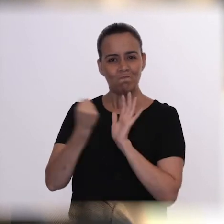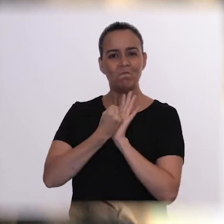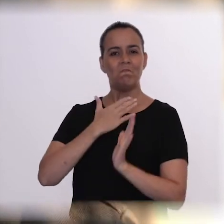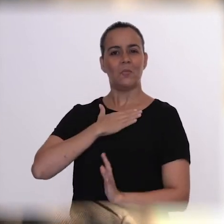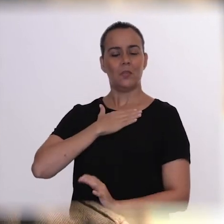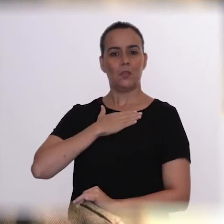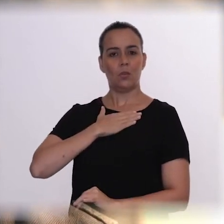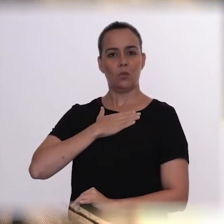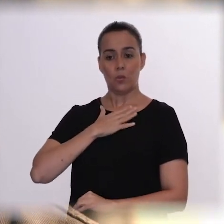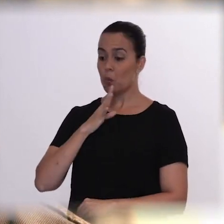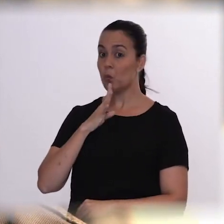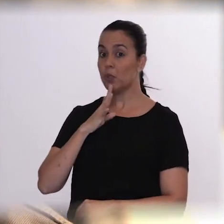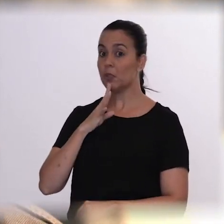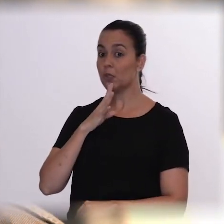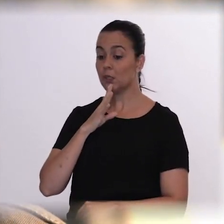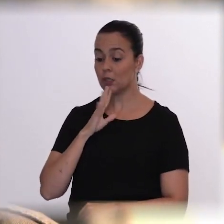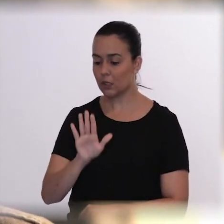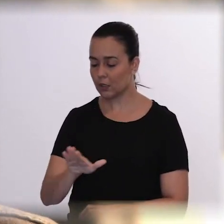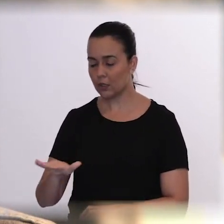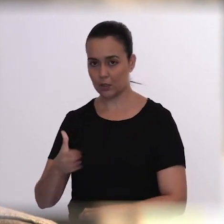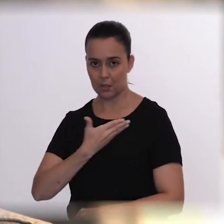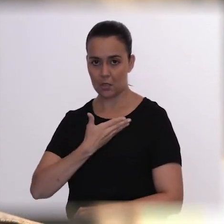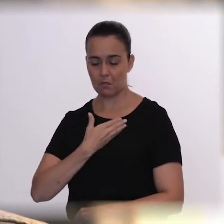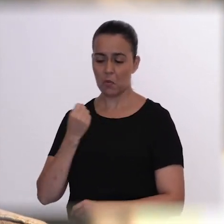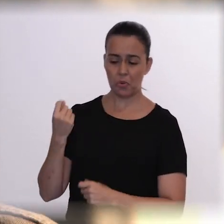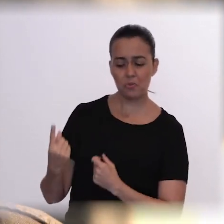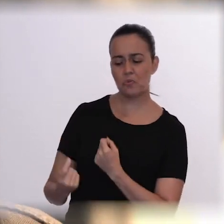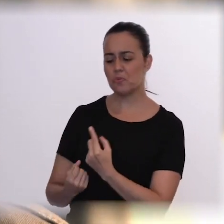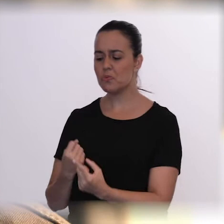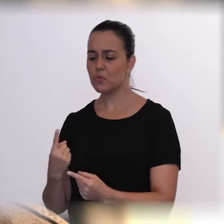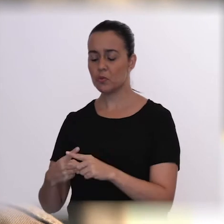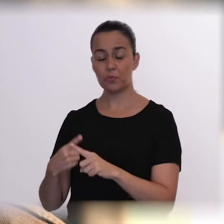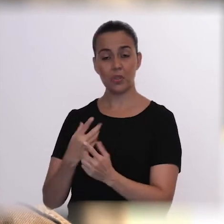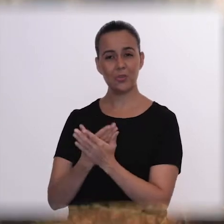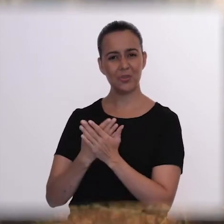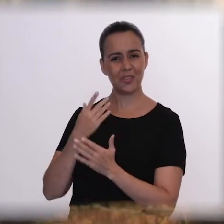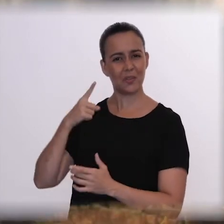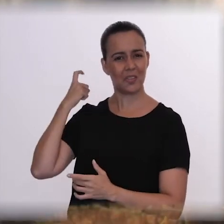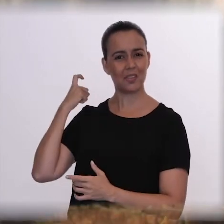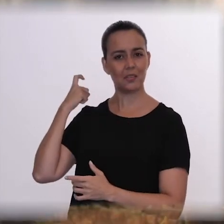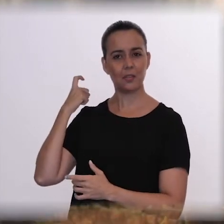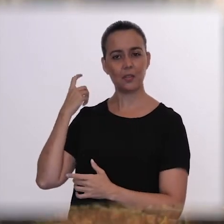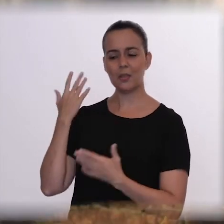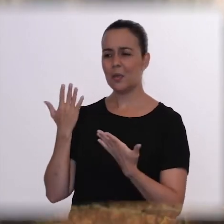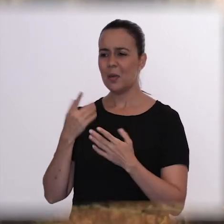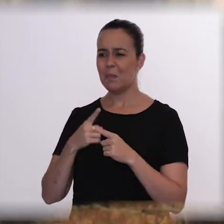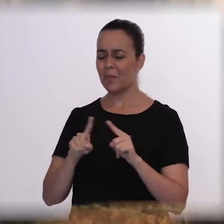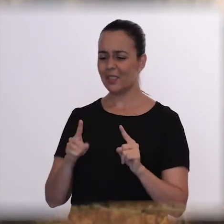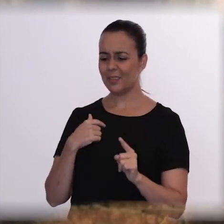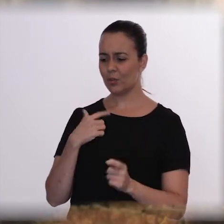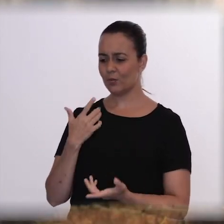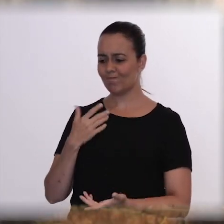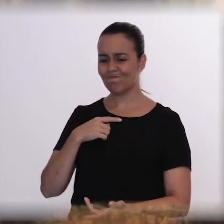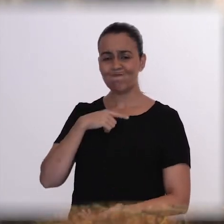lá, de ter estudado em outros lugares junto, mas eu não